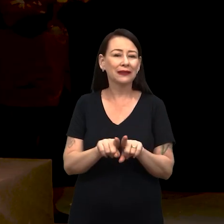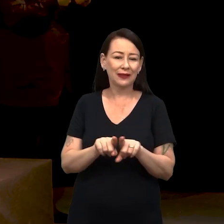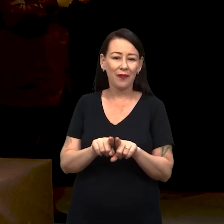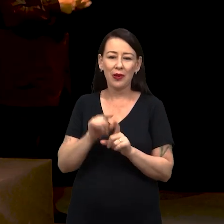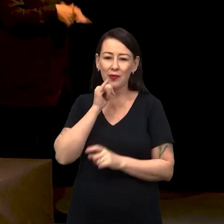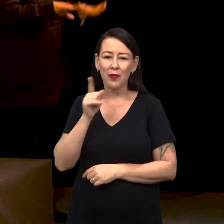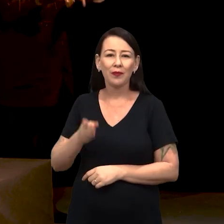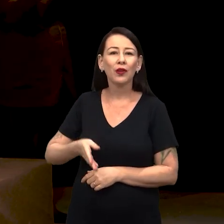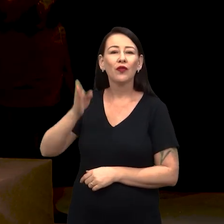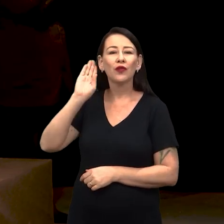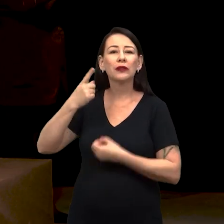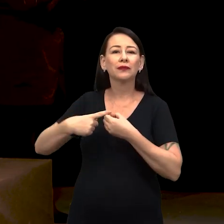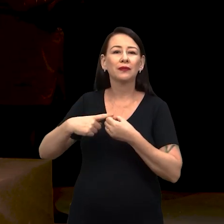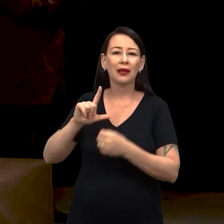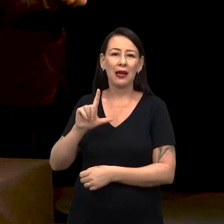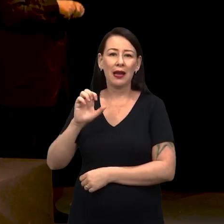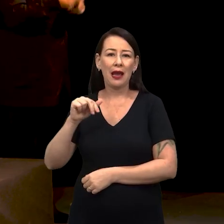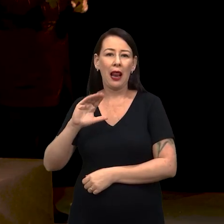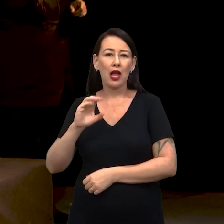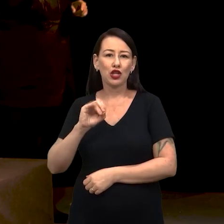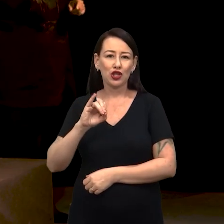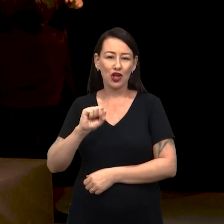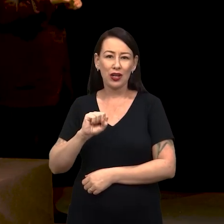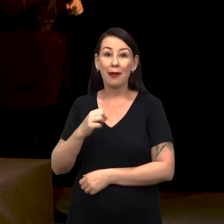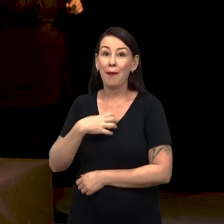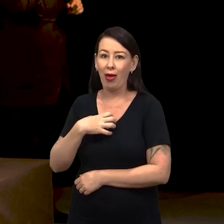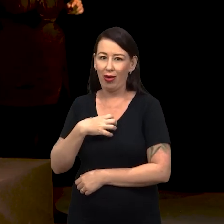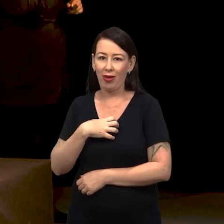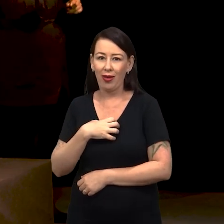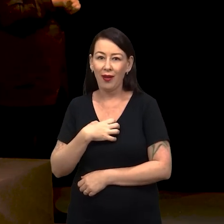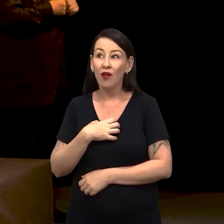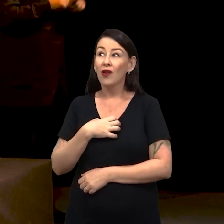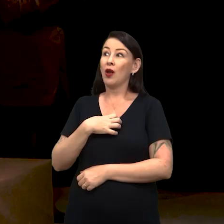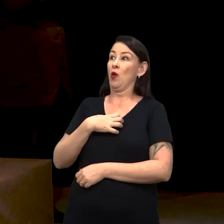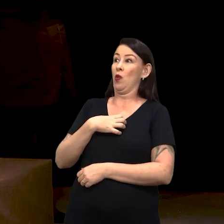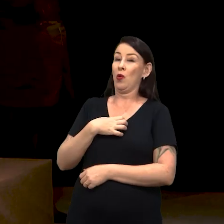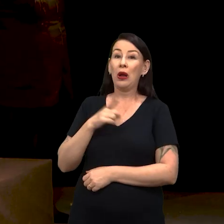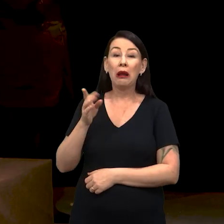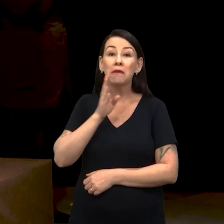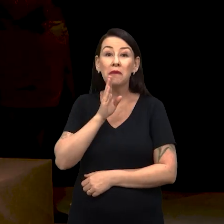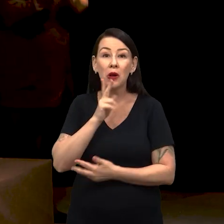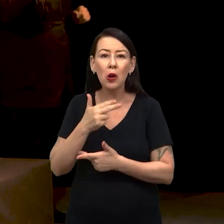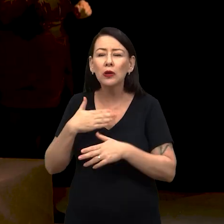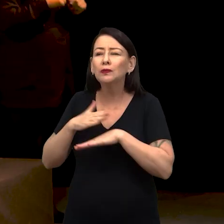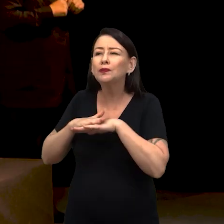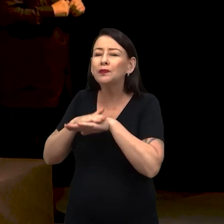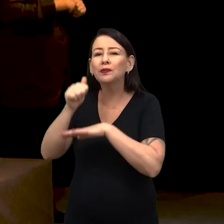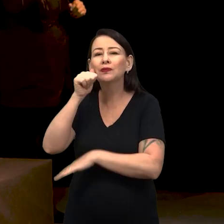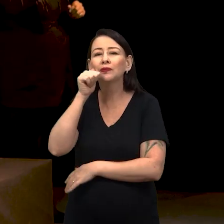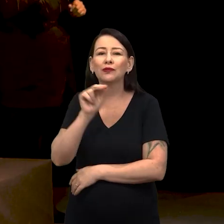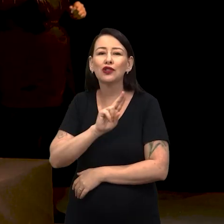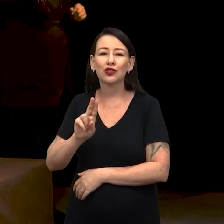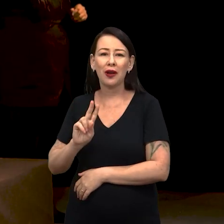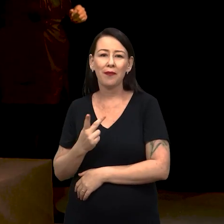Mas também, por exemplo, eu fui para Lençóis, na Bahia. Cheguei lá, falaram, gente, a dona Hermínia sabe de coisa. Chego lá,